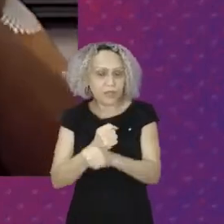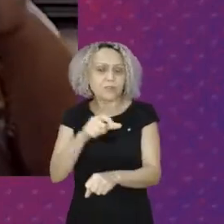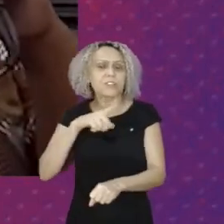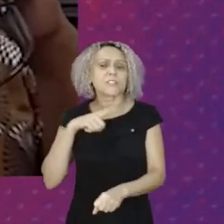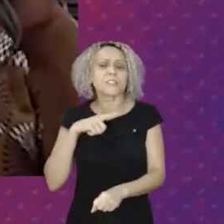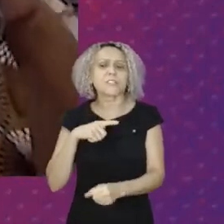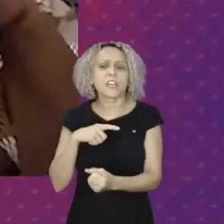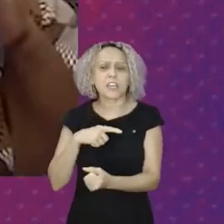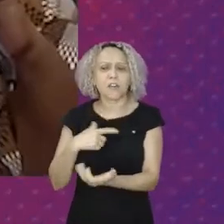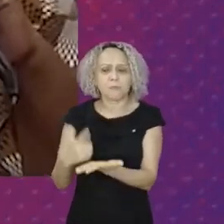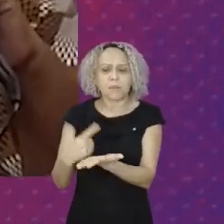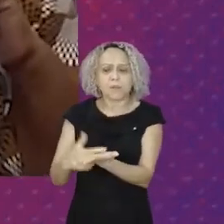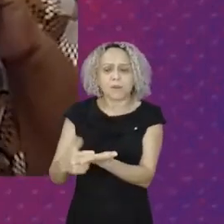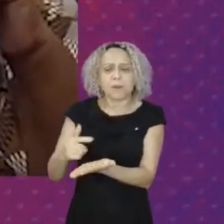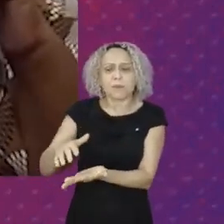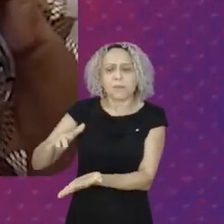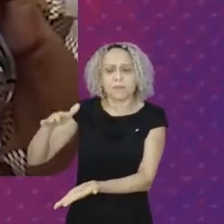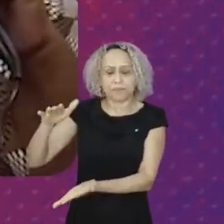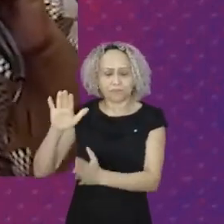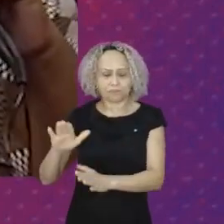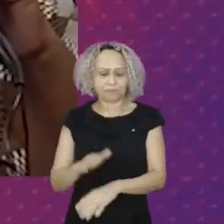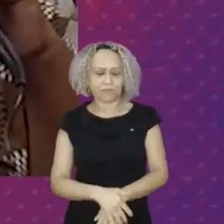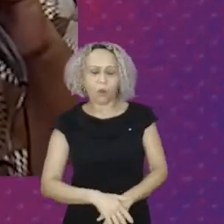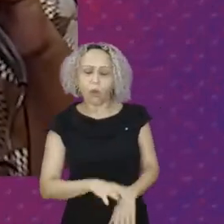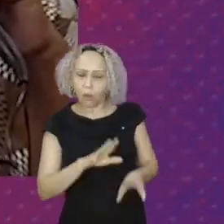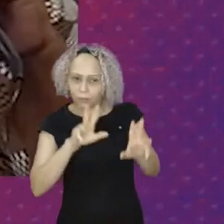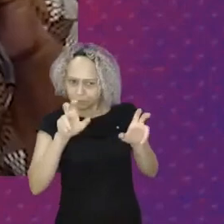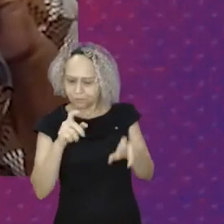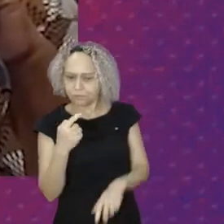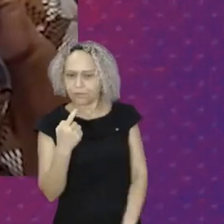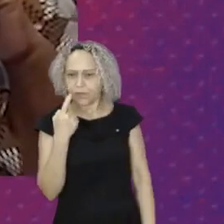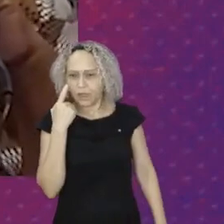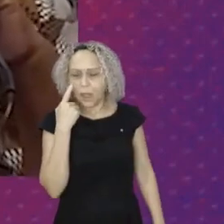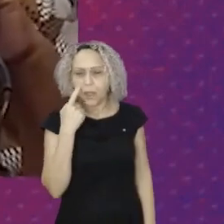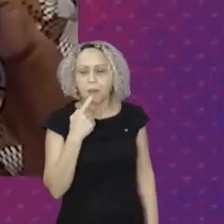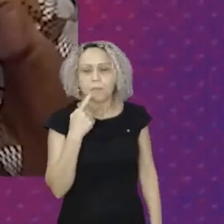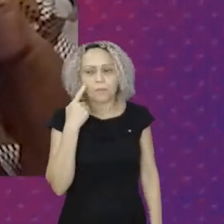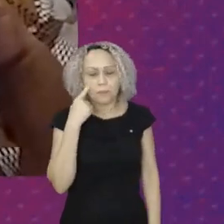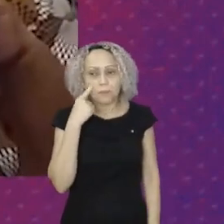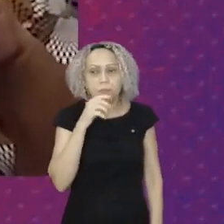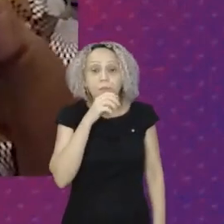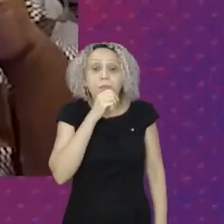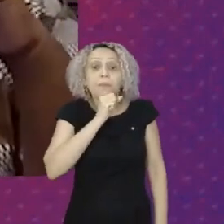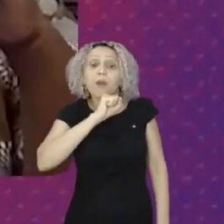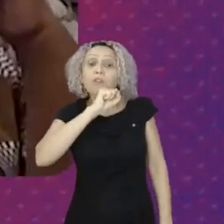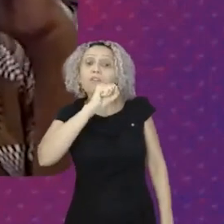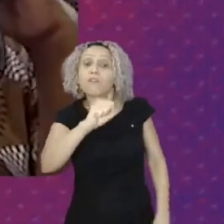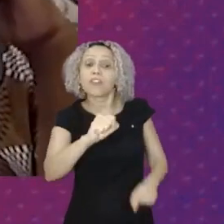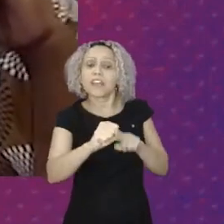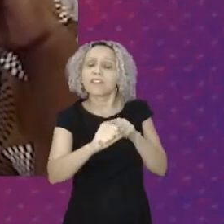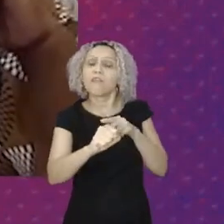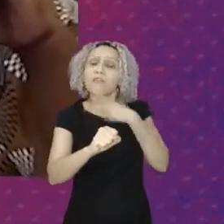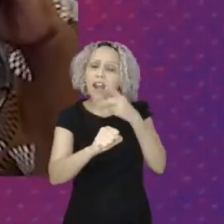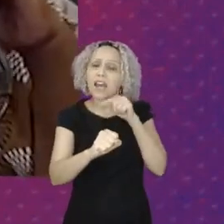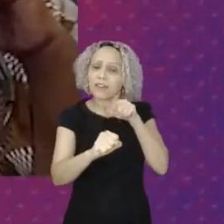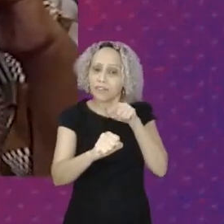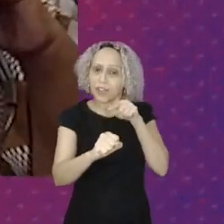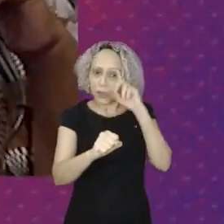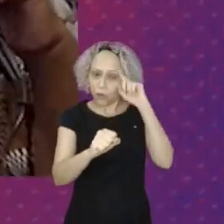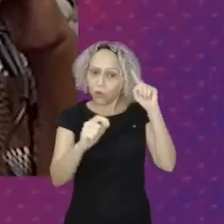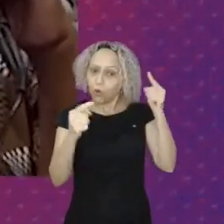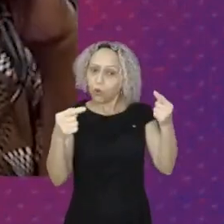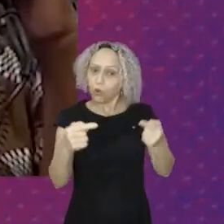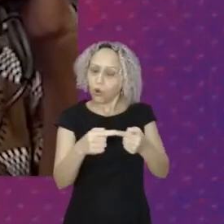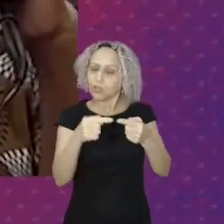Aí, como dizia o Paulo Freire, não adianta a gente falar se a gente não praticar. Aí é